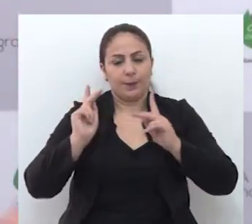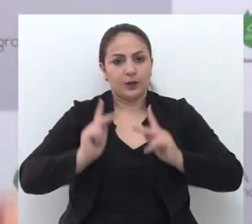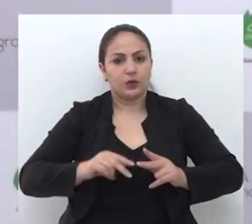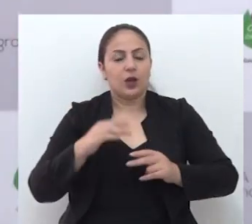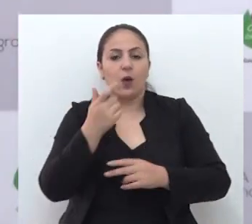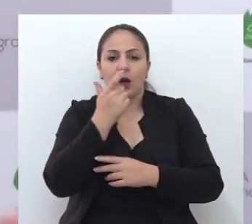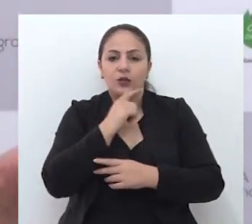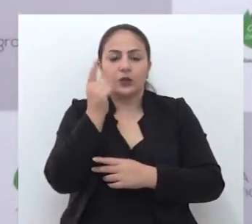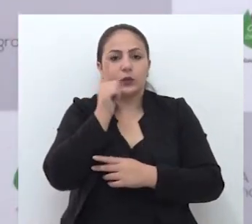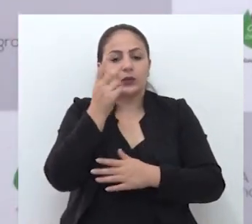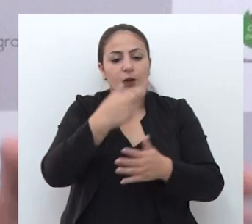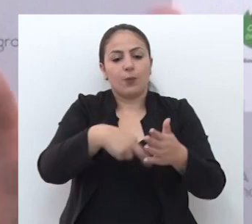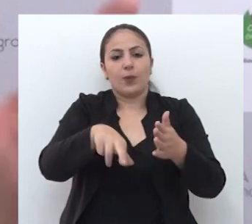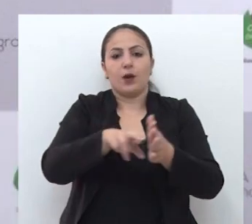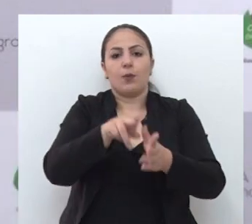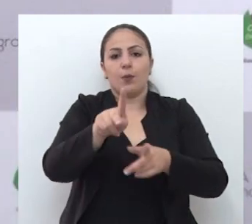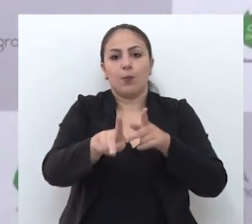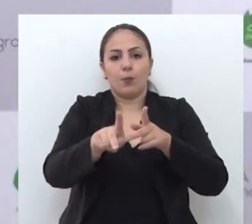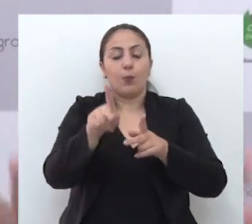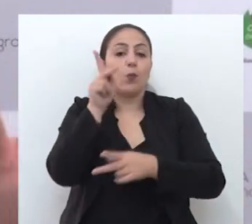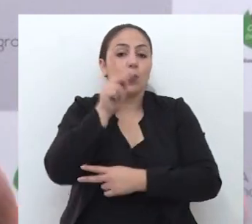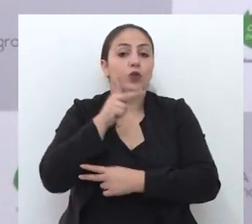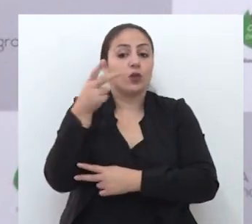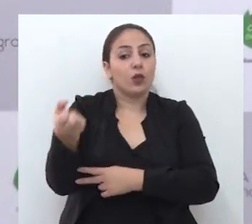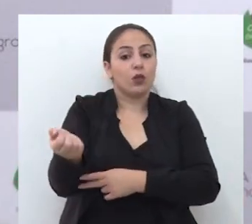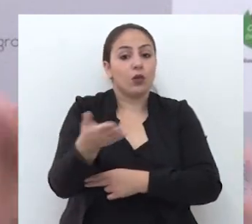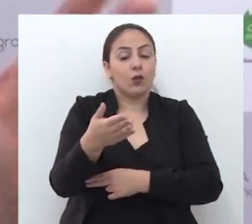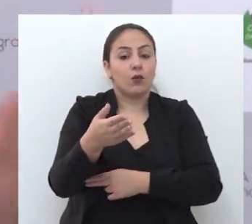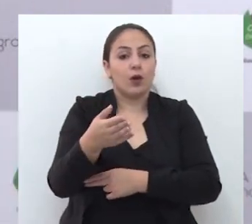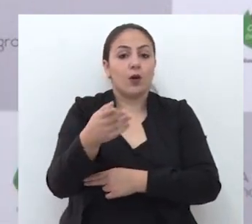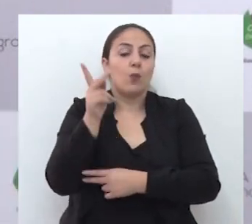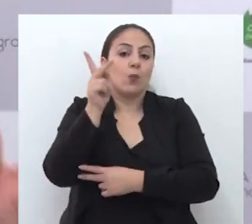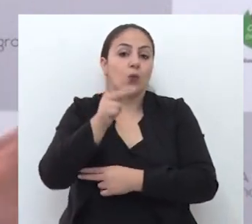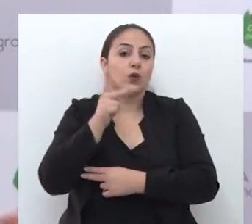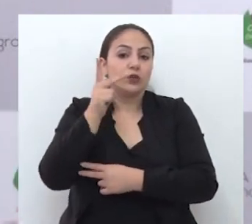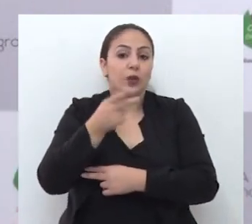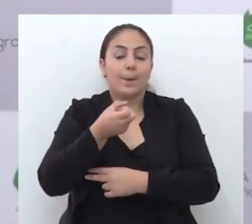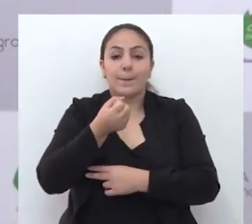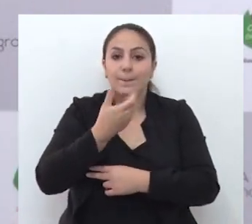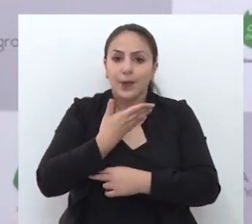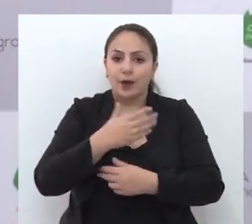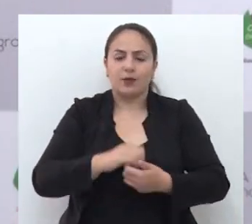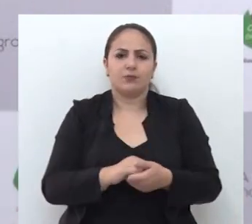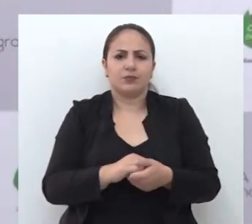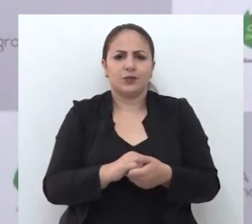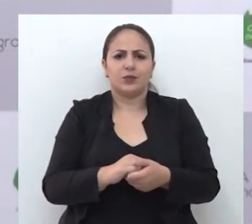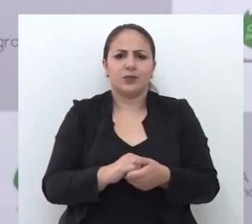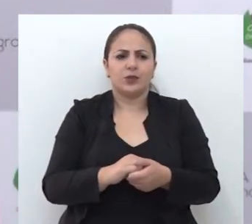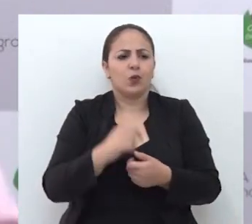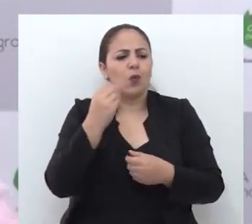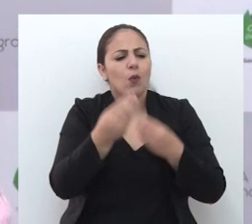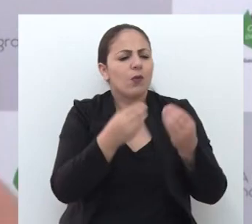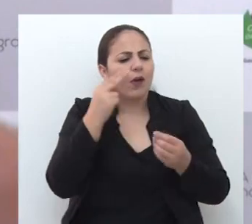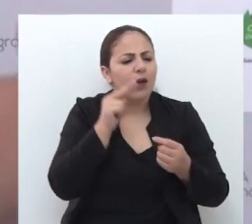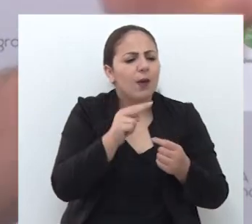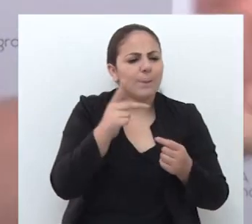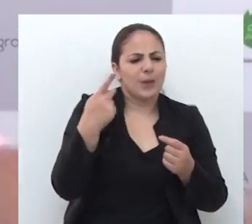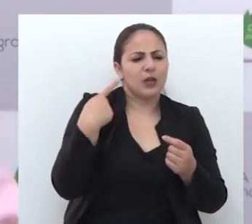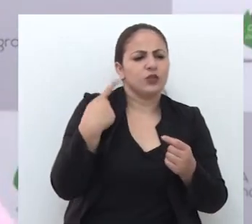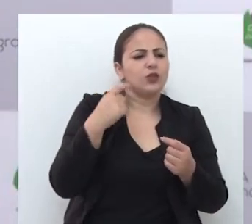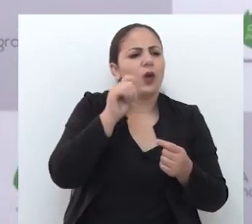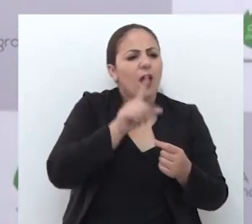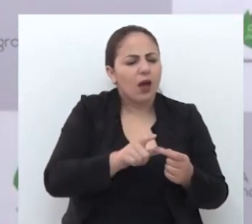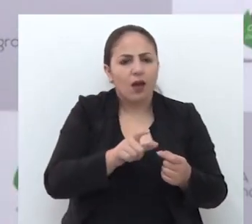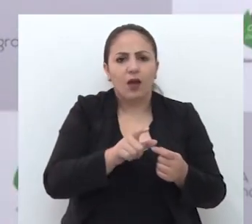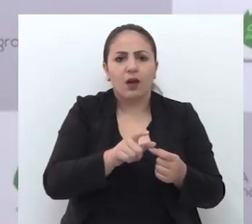grande reciclagem, uma política nova, política do bem. O que é política do bem? Não é ver que partido é o sujeito, o que partido